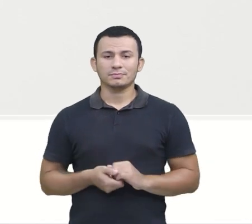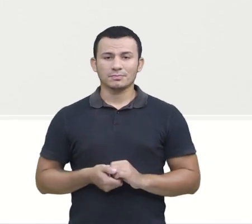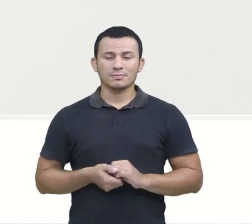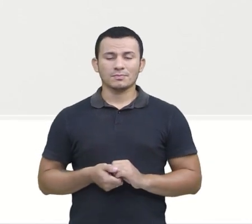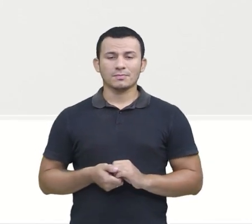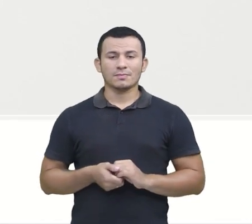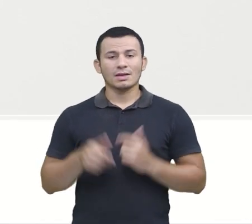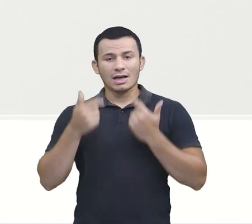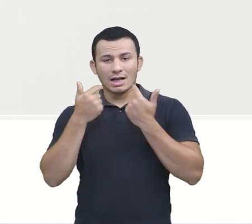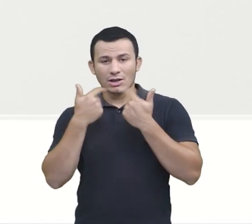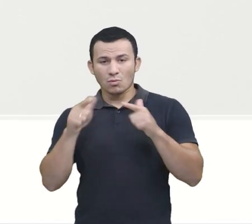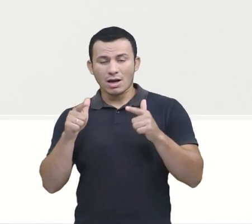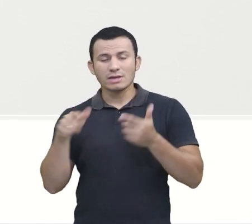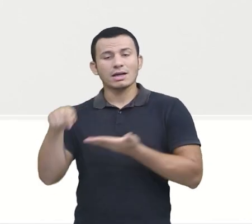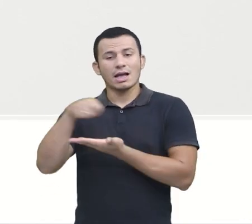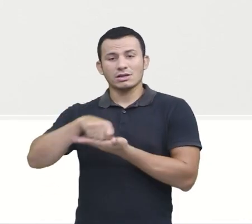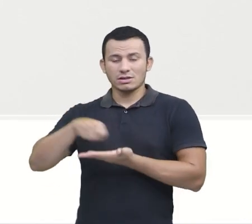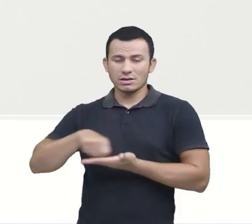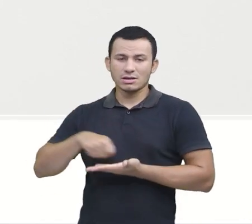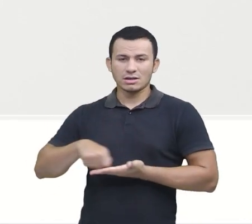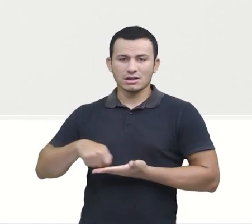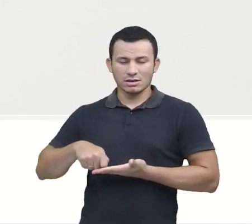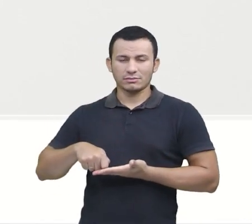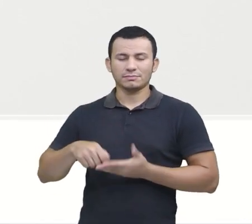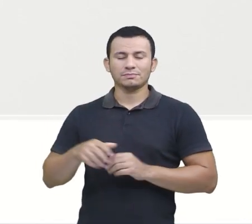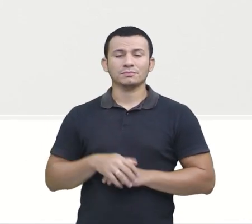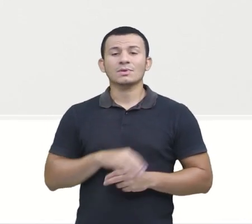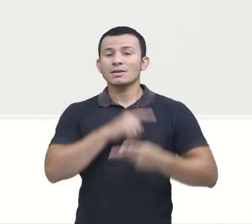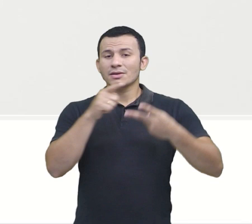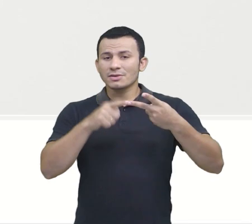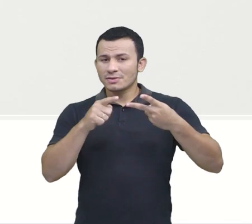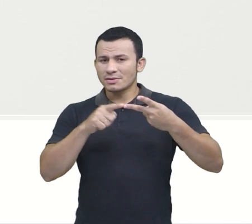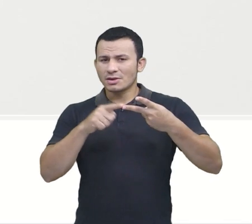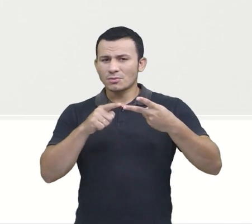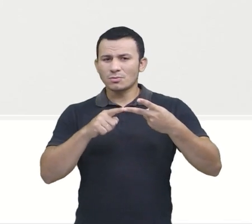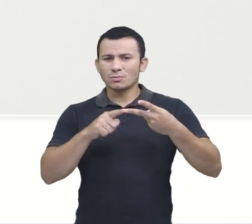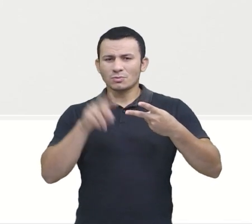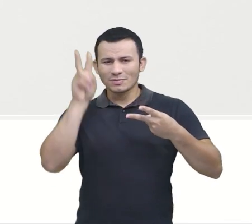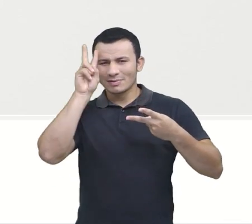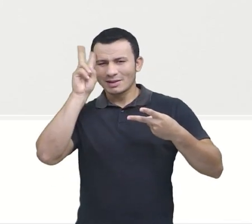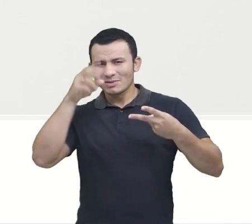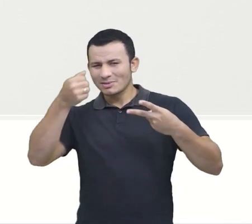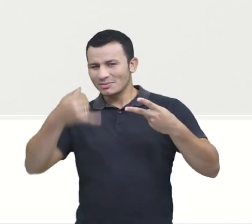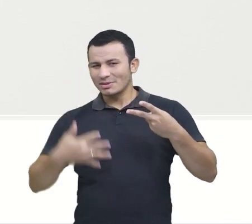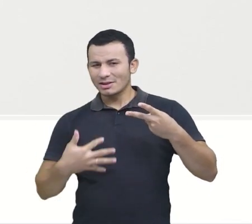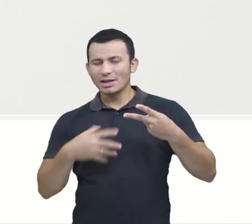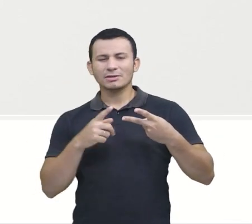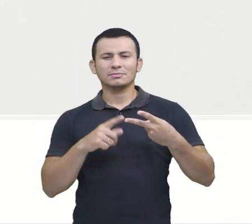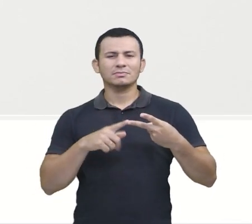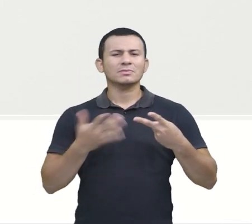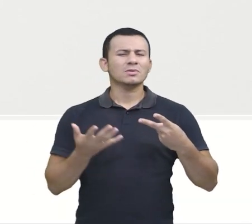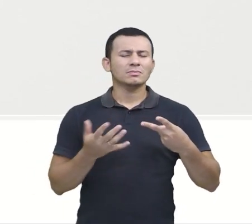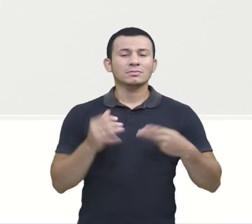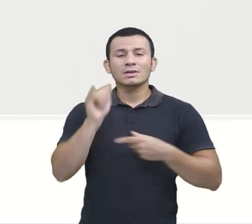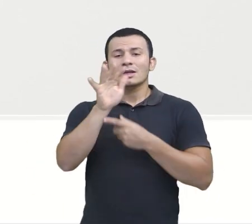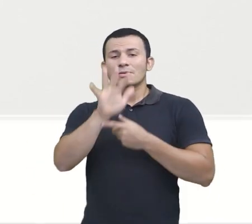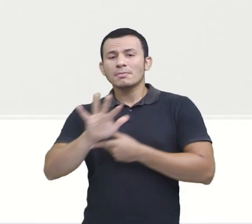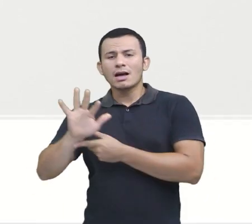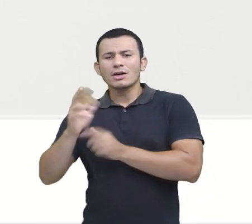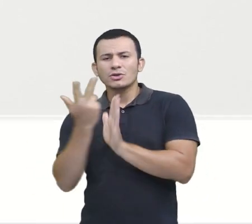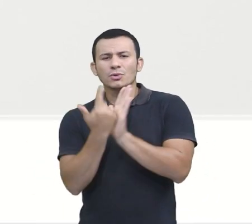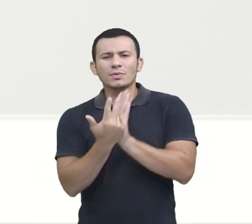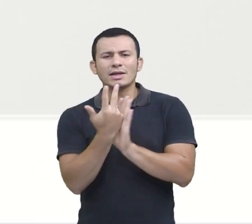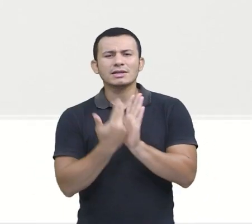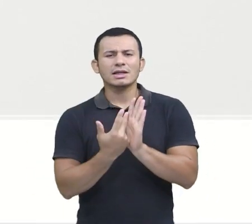verbal escrita. Qual é outro tipo de linguagem que nós estamos vendo? Essa imagem, o que ela